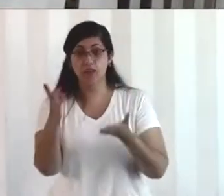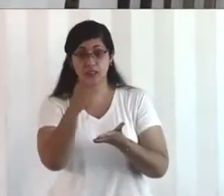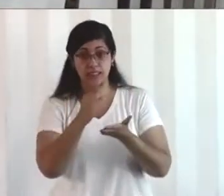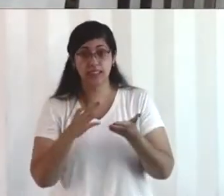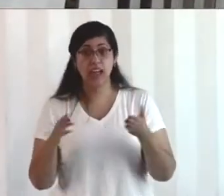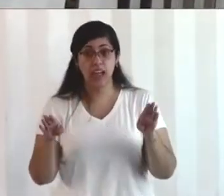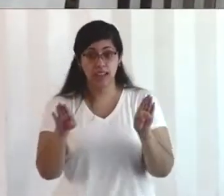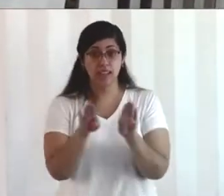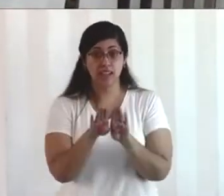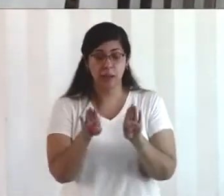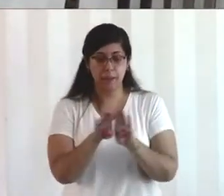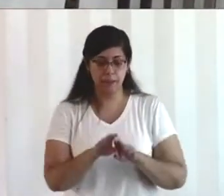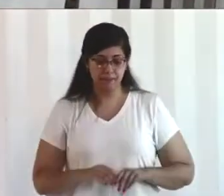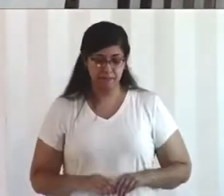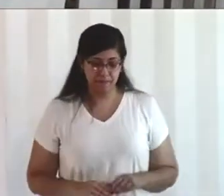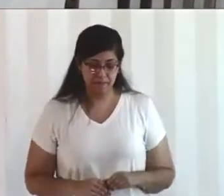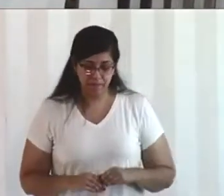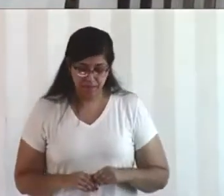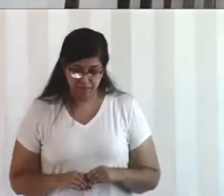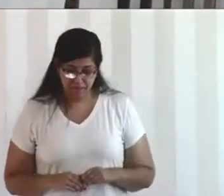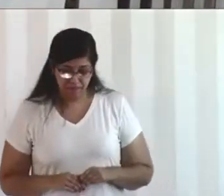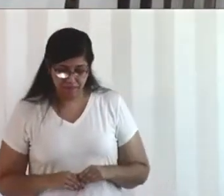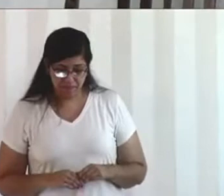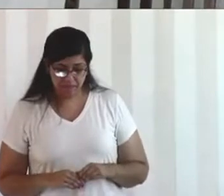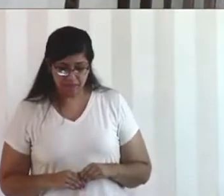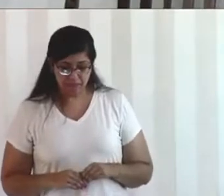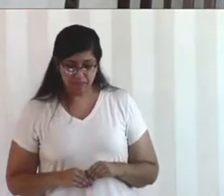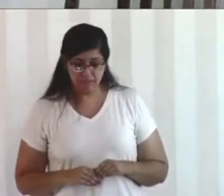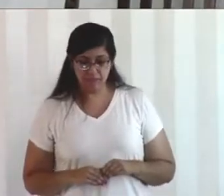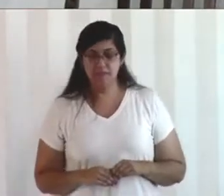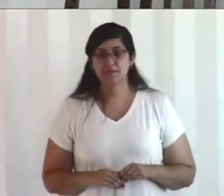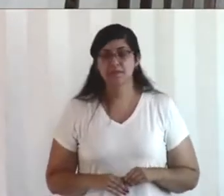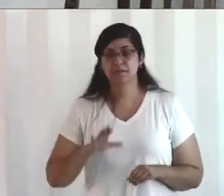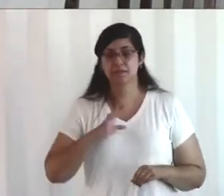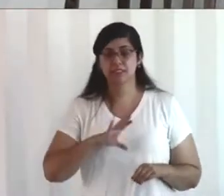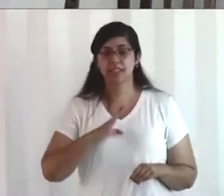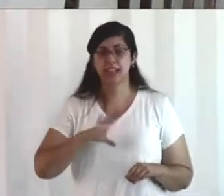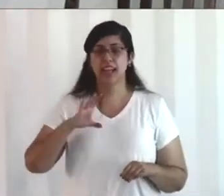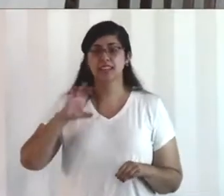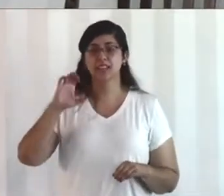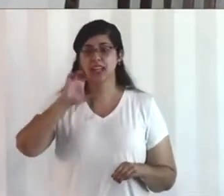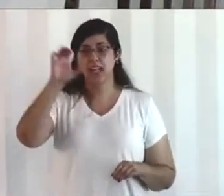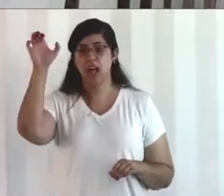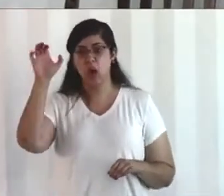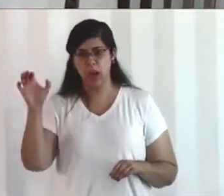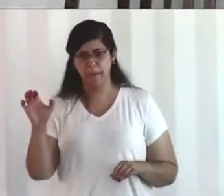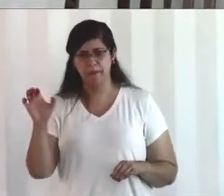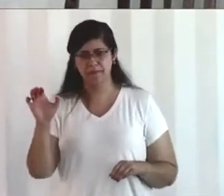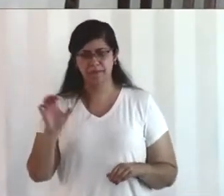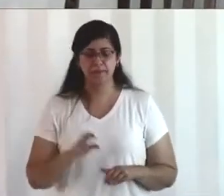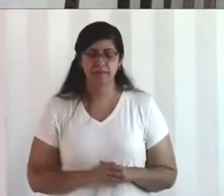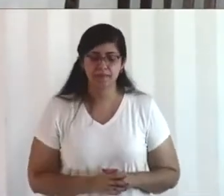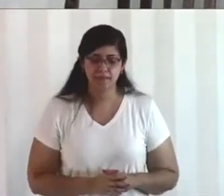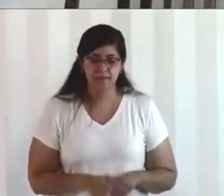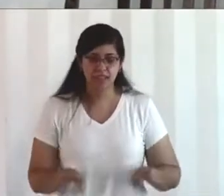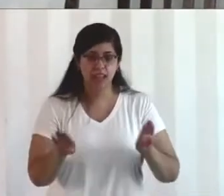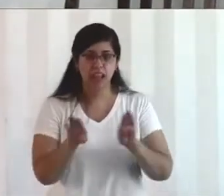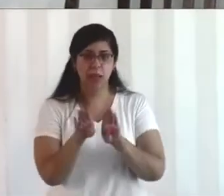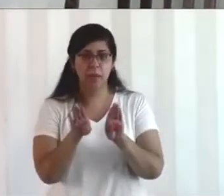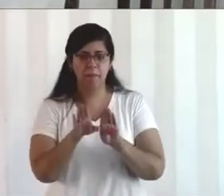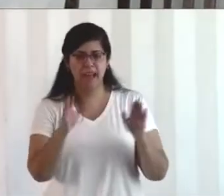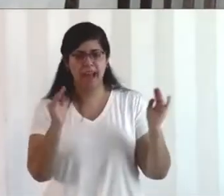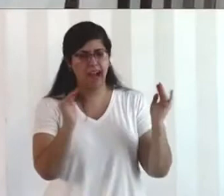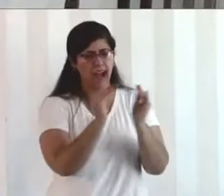medieval, uma das capitais europeias principalmente. Uma cidade com casas, mais ou menos o mesmo tamanho